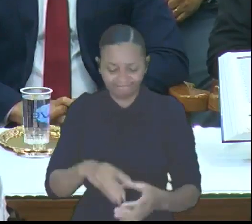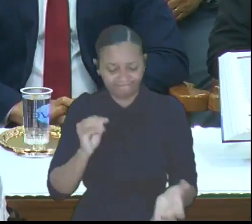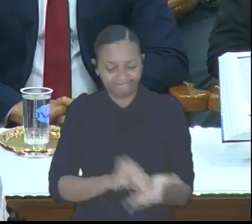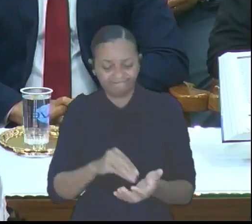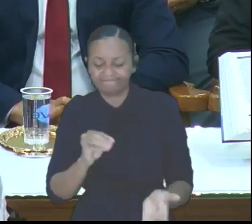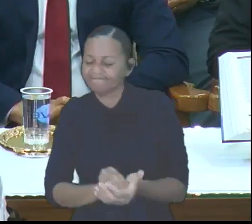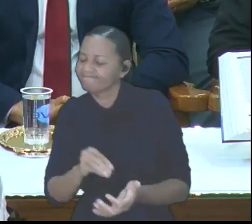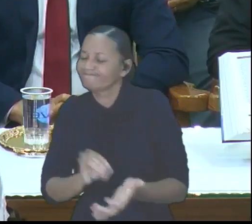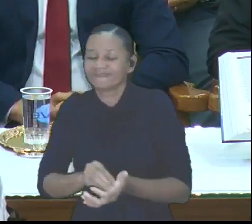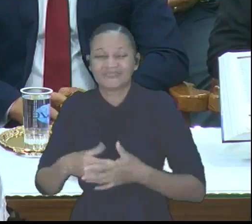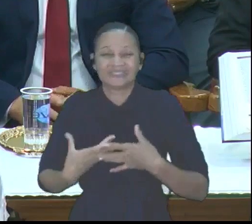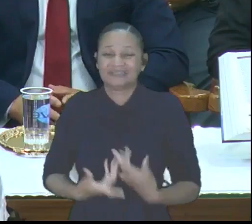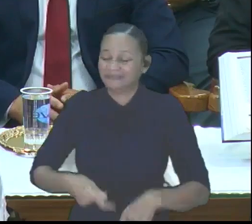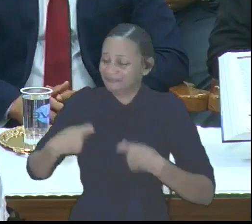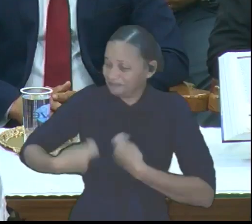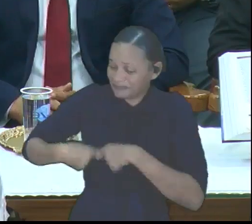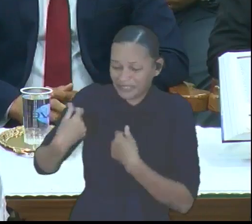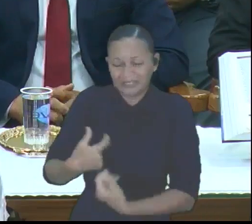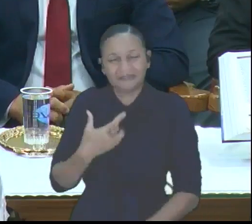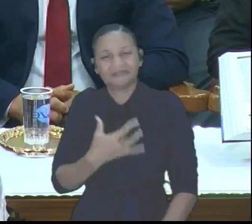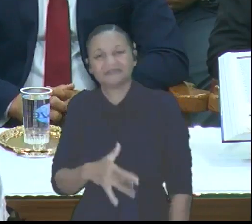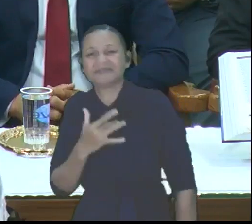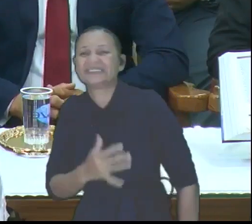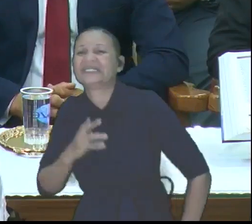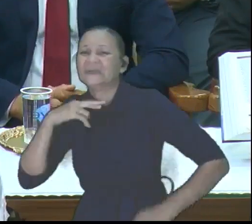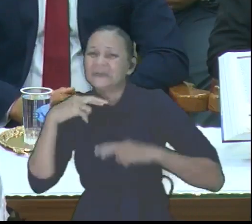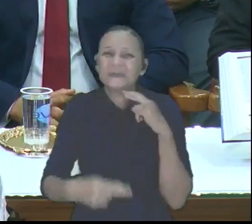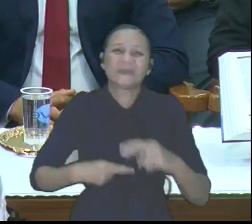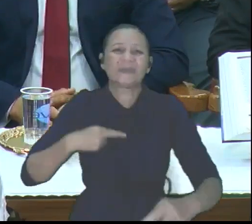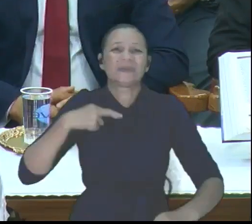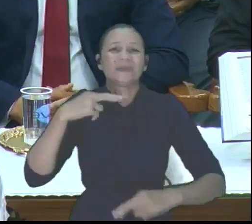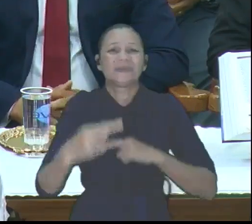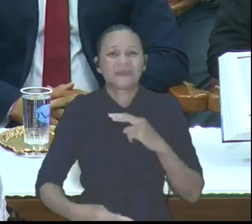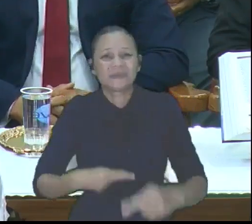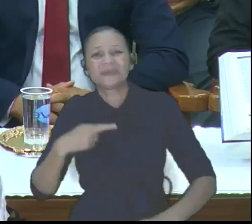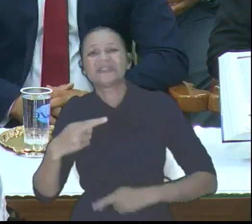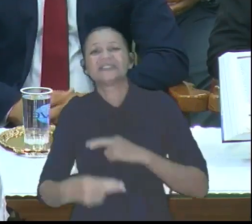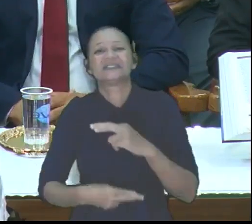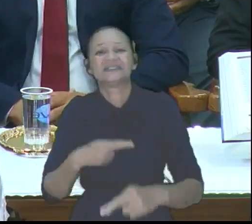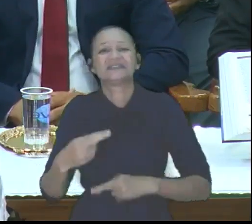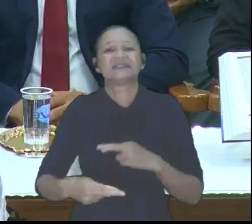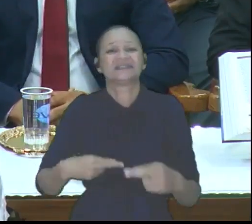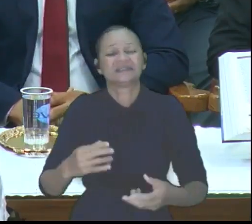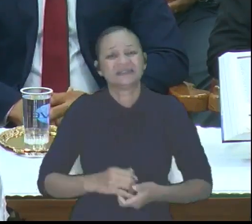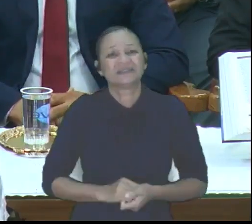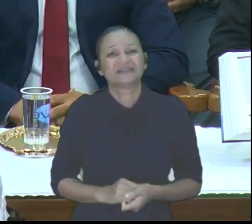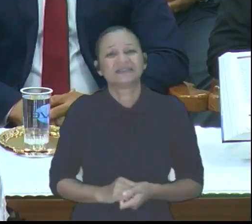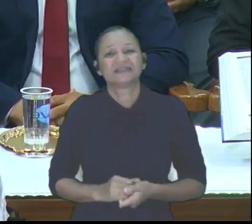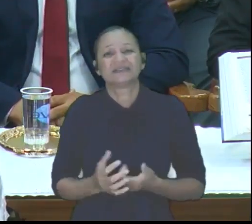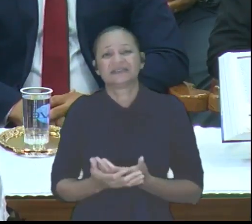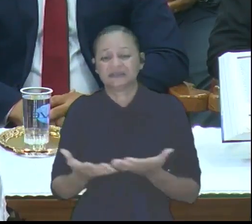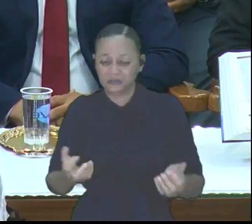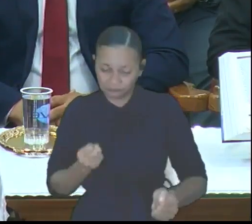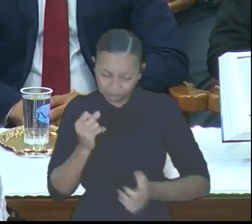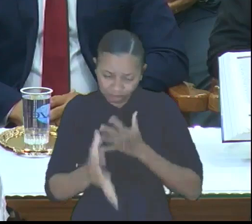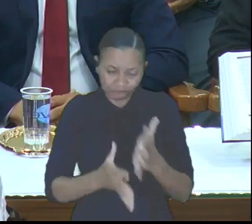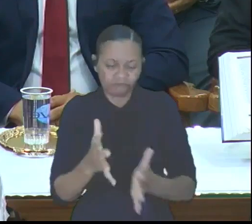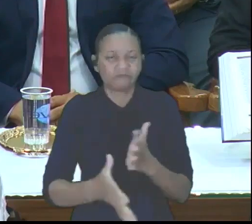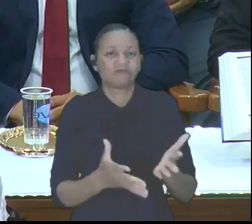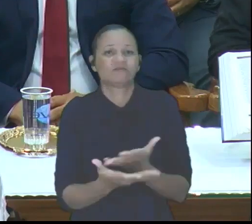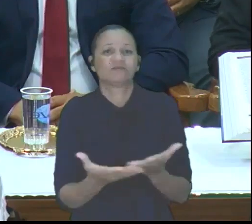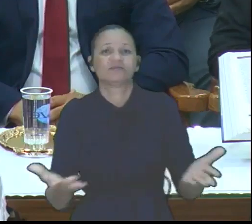da misericórdia dele, se renovando a cada manhã? Ele está dizendo esta